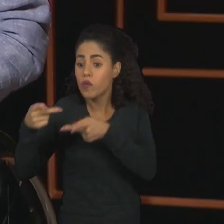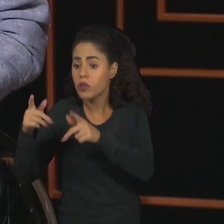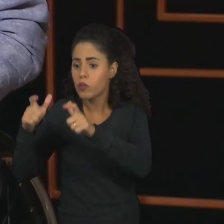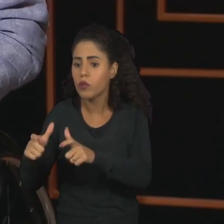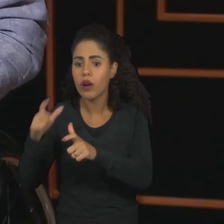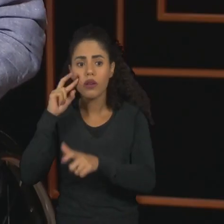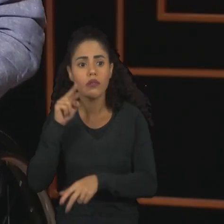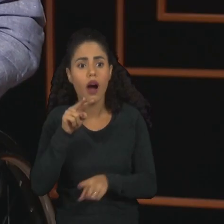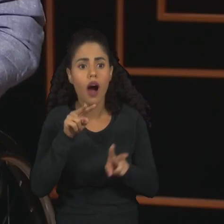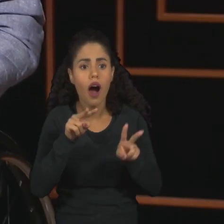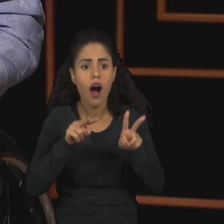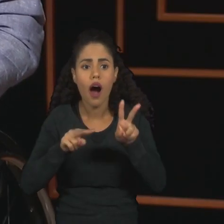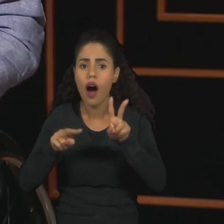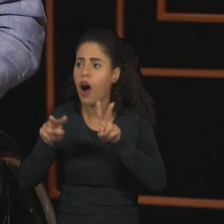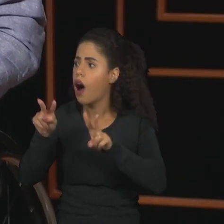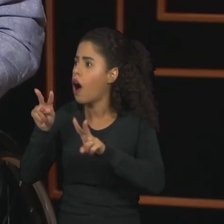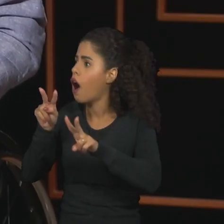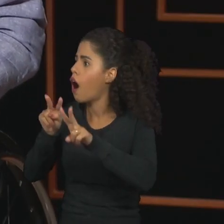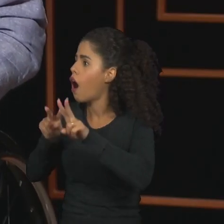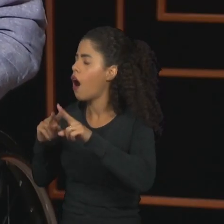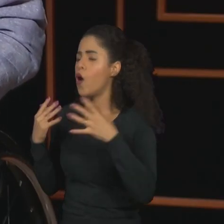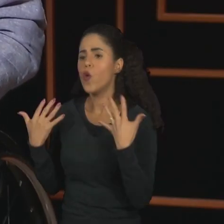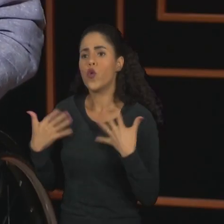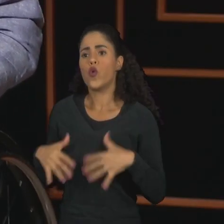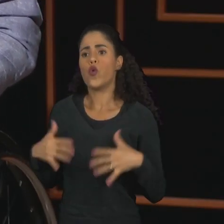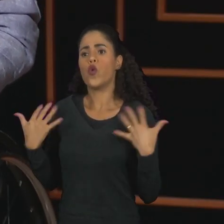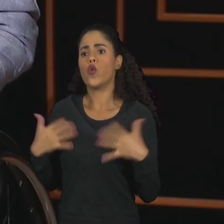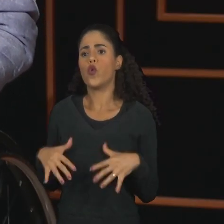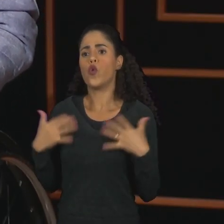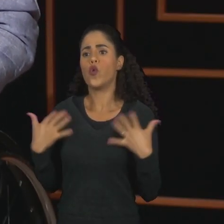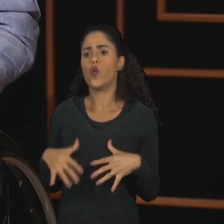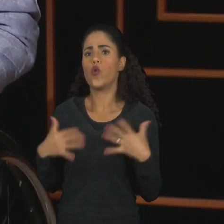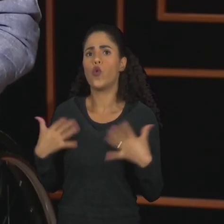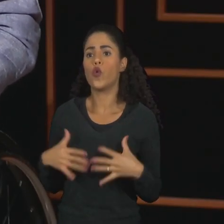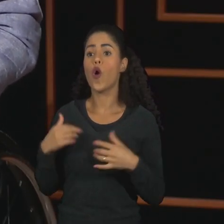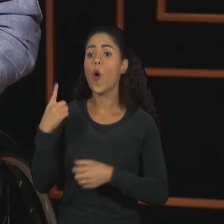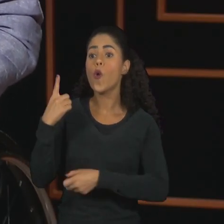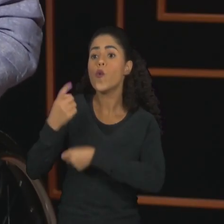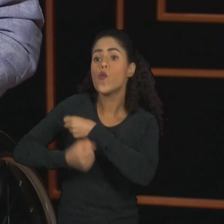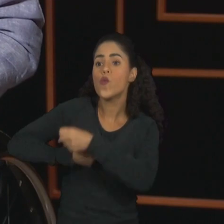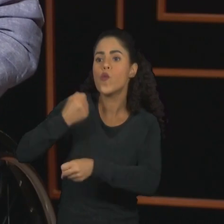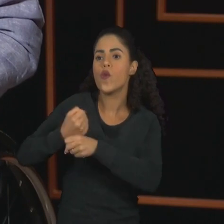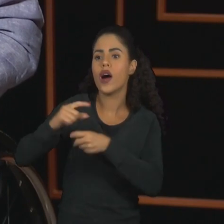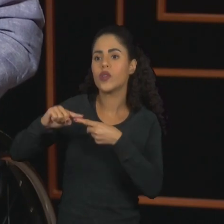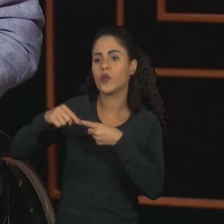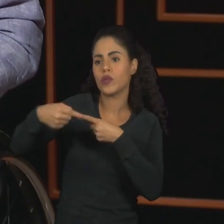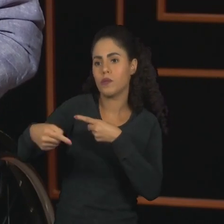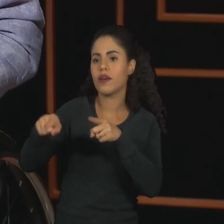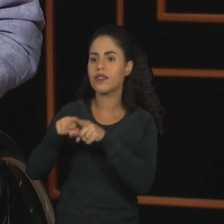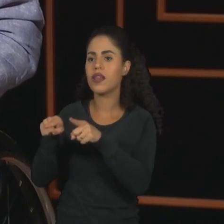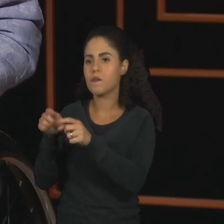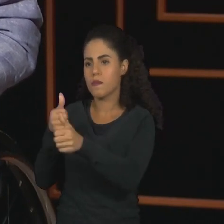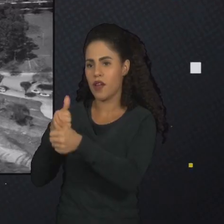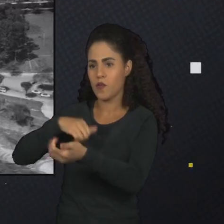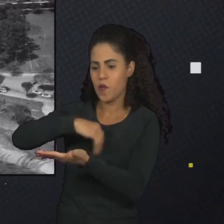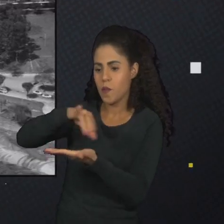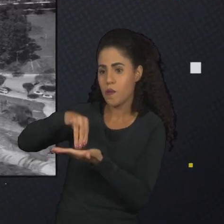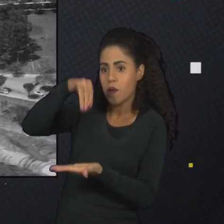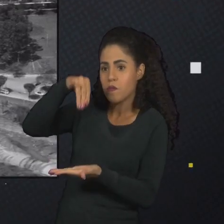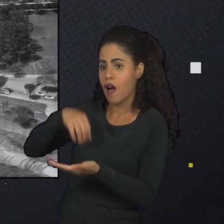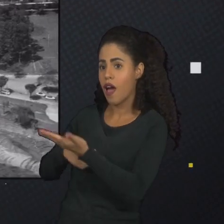Bienal, que foi exatamente um ano depois de inaugurado o Parque do Ibirapuera,